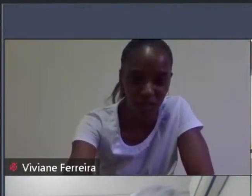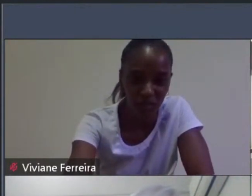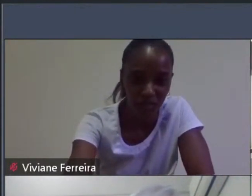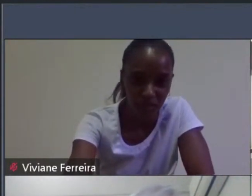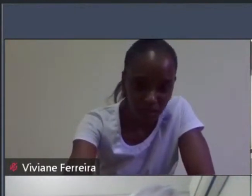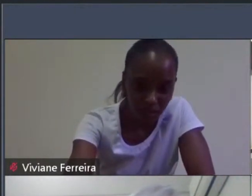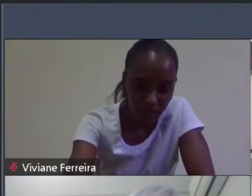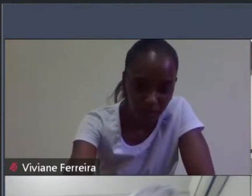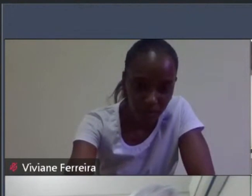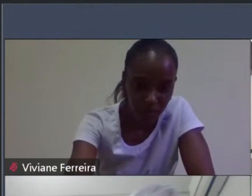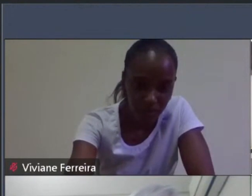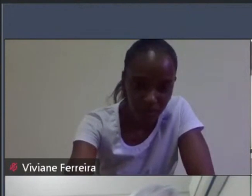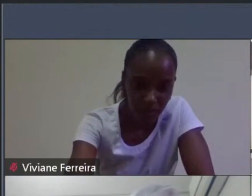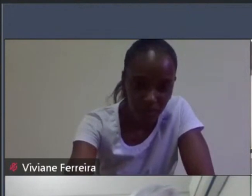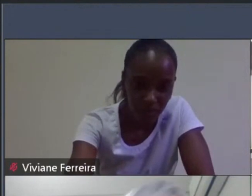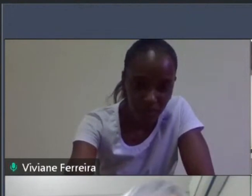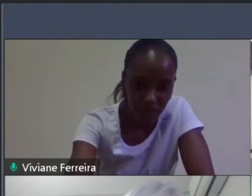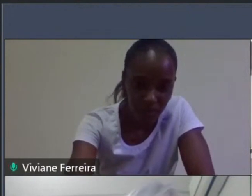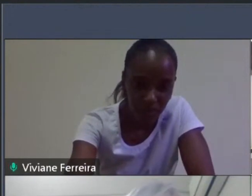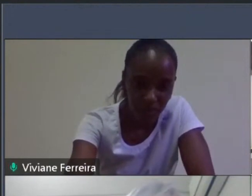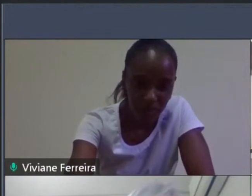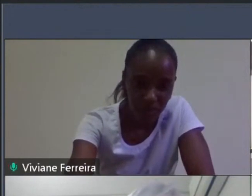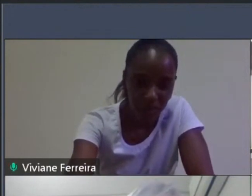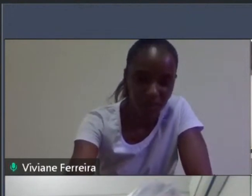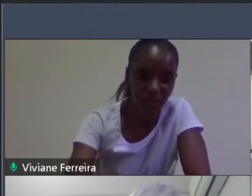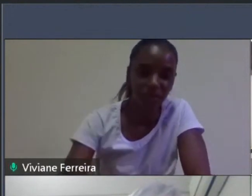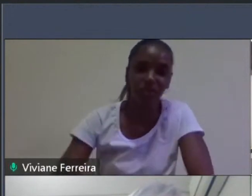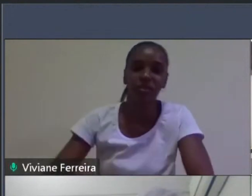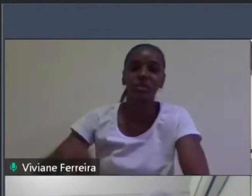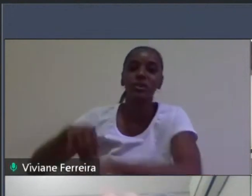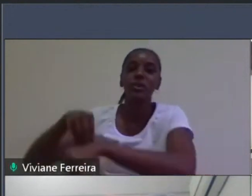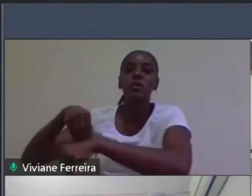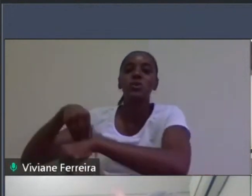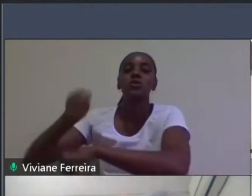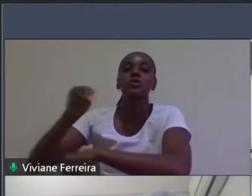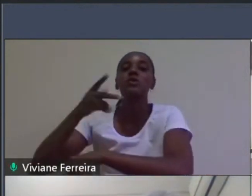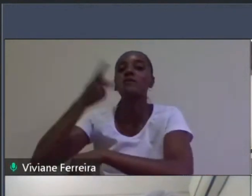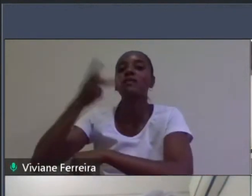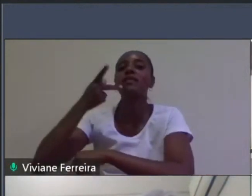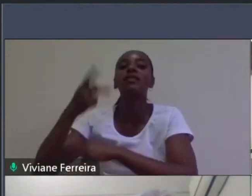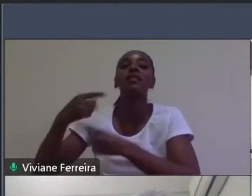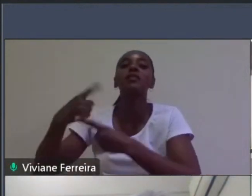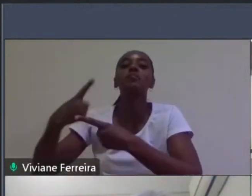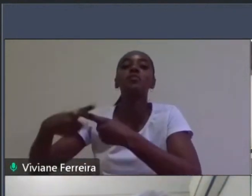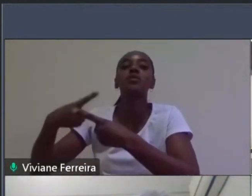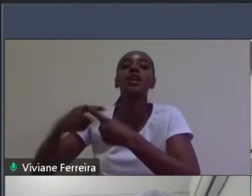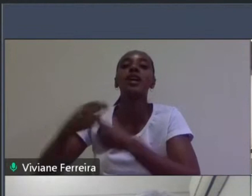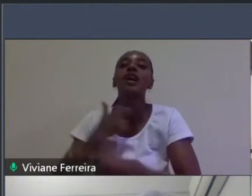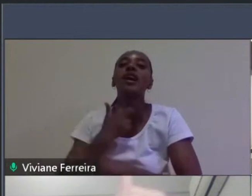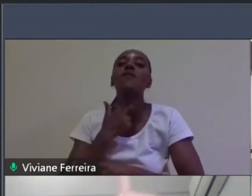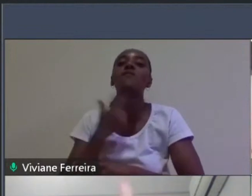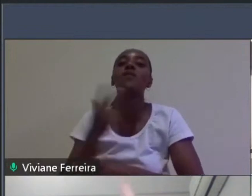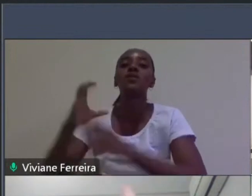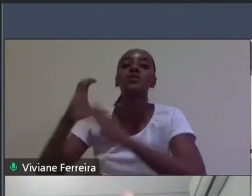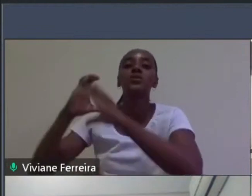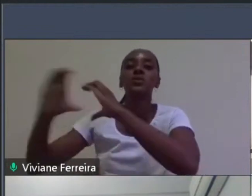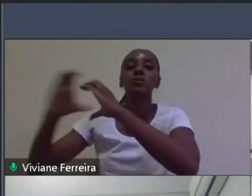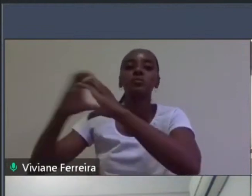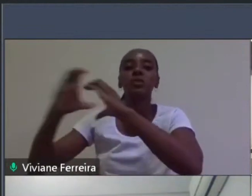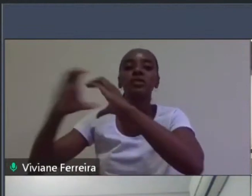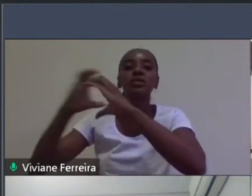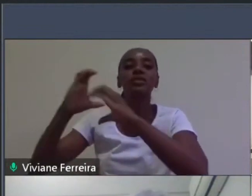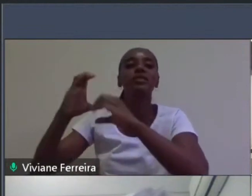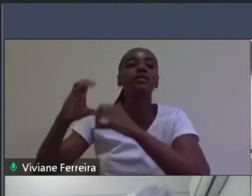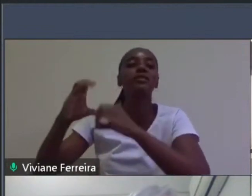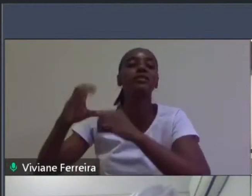um depoimento, para ela dar uma dica, para ela falar. Porque ela é a voz de comunicação, né?